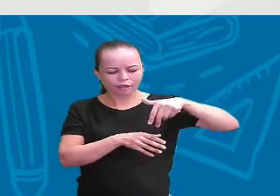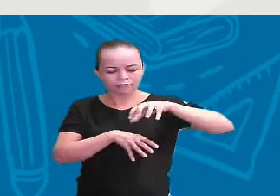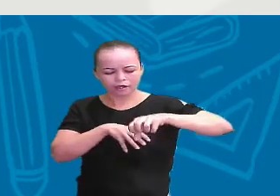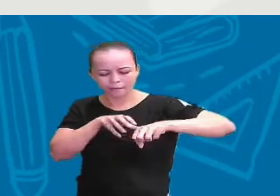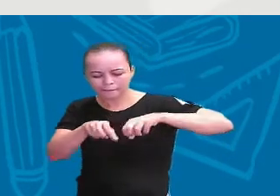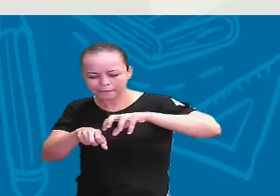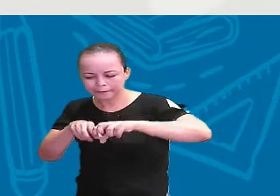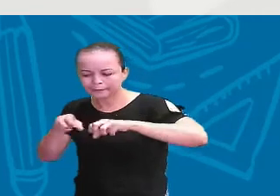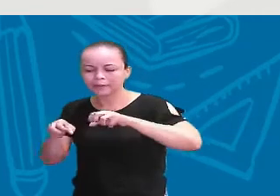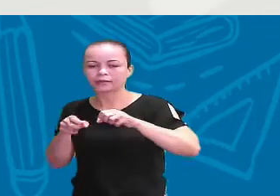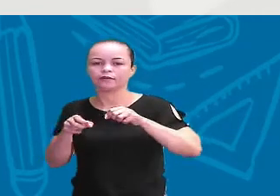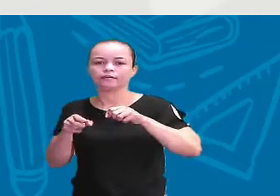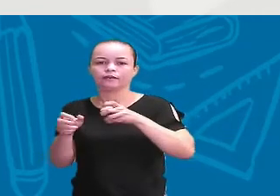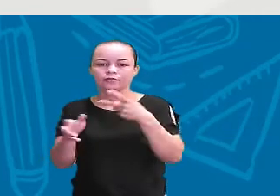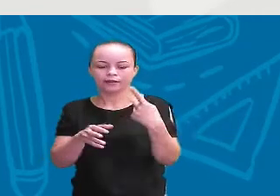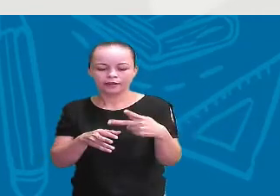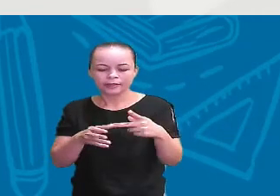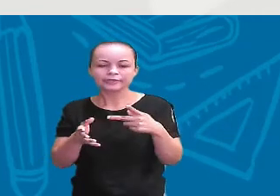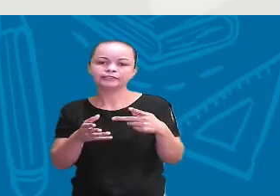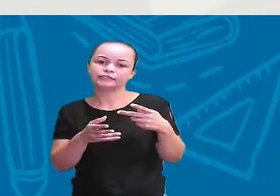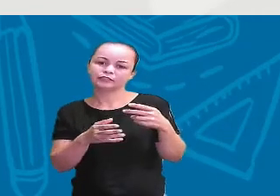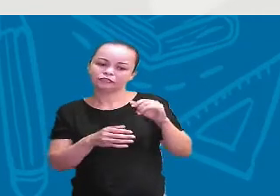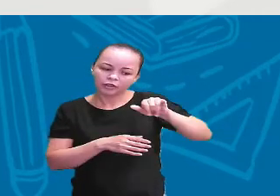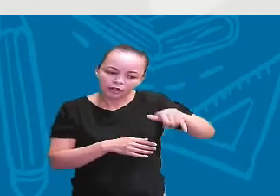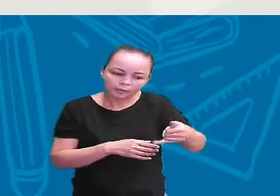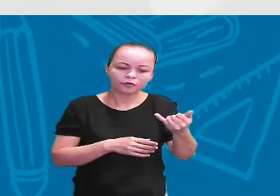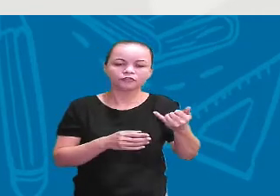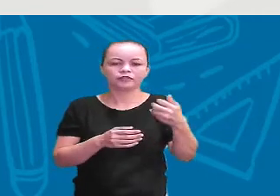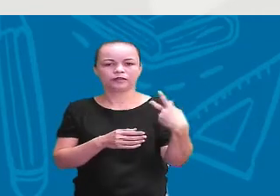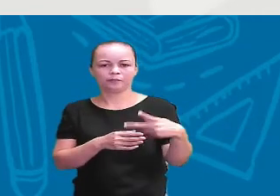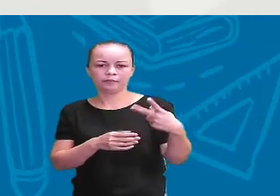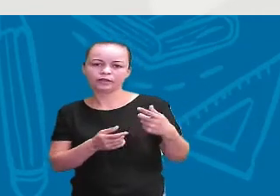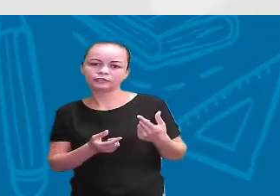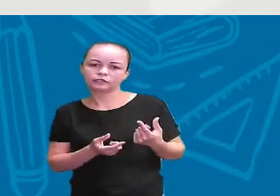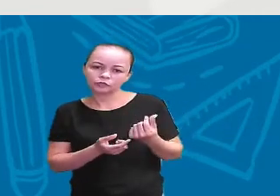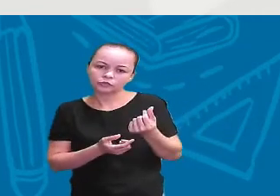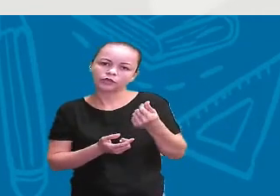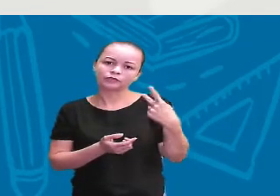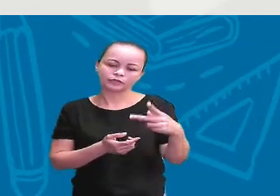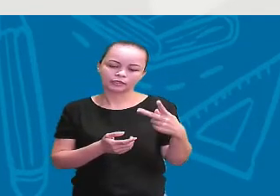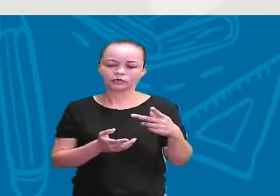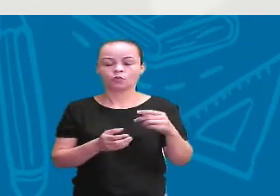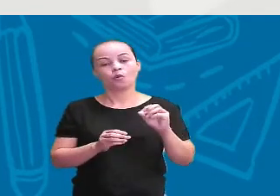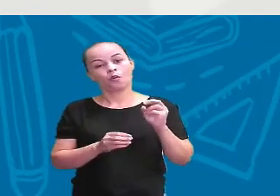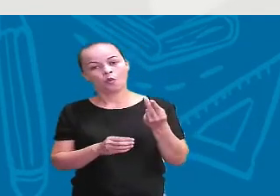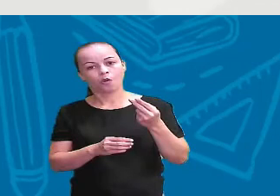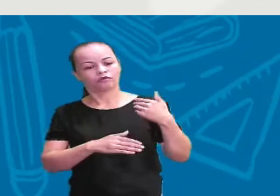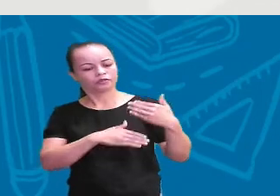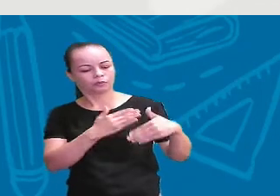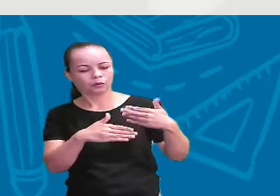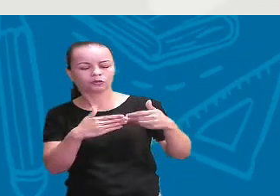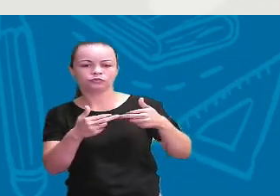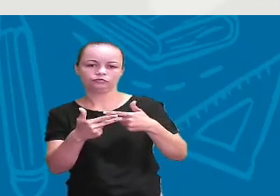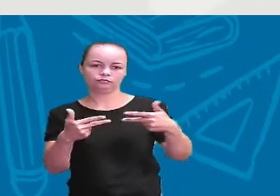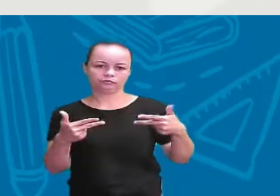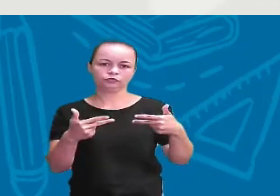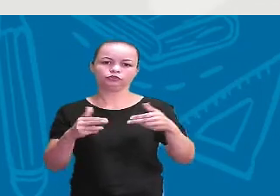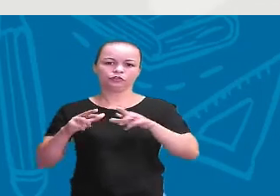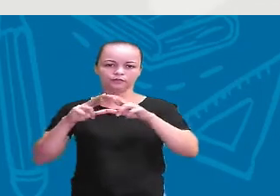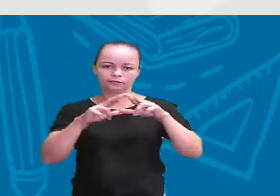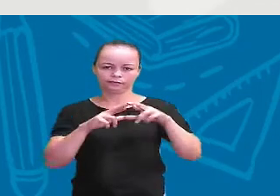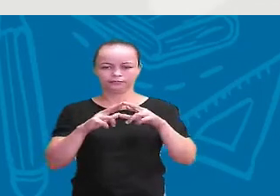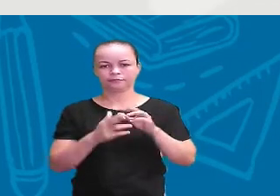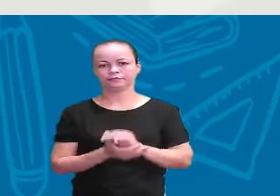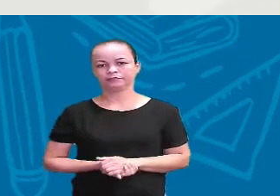para poder reaproveitar para sua renda, sua própria renda, ou até mesmo para fazer produtos recicláveis. Na